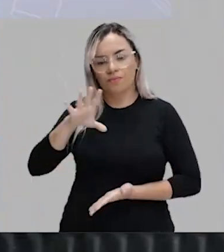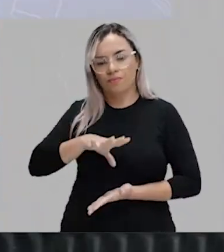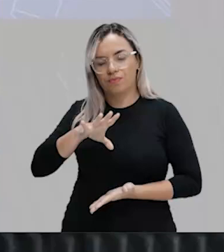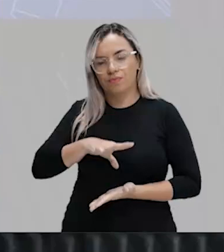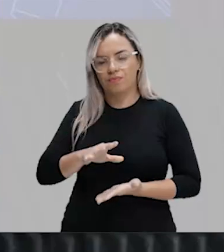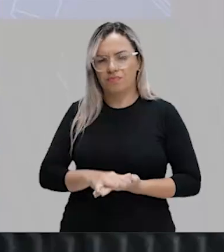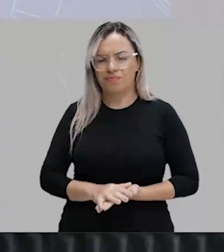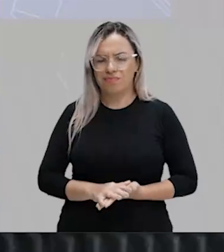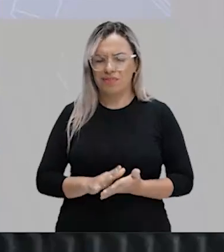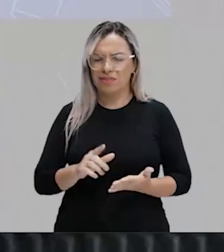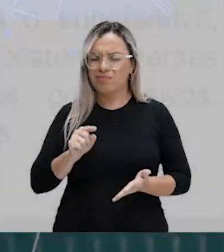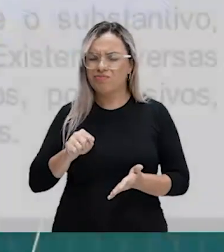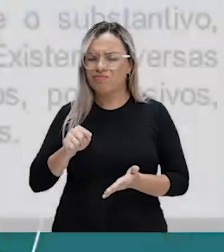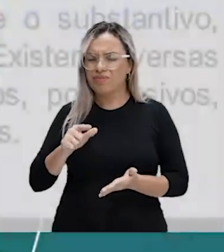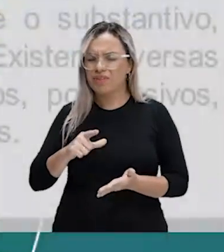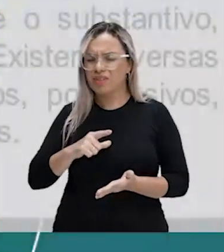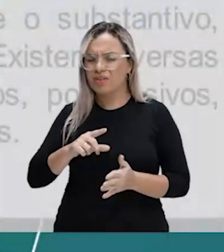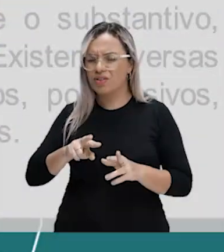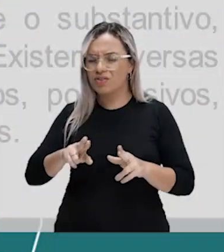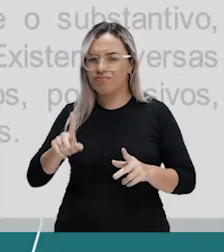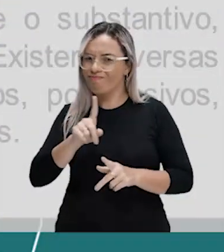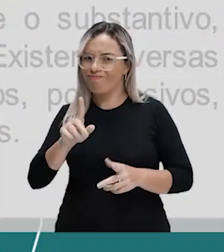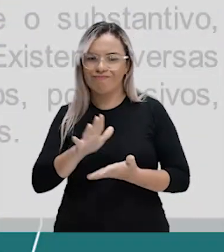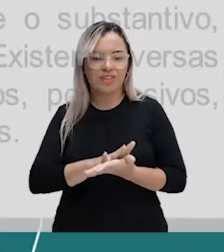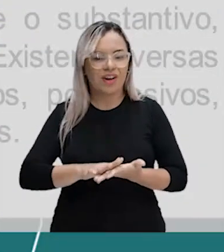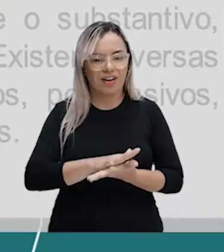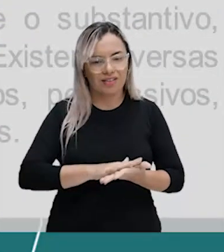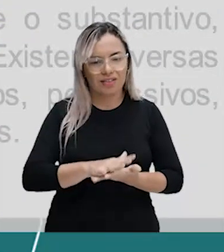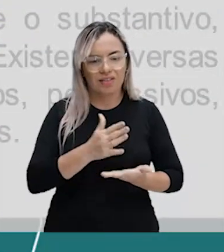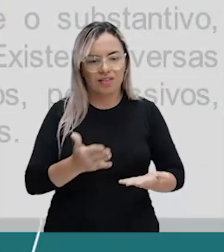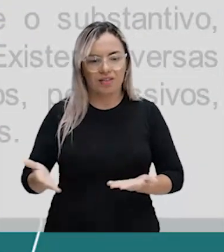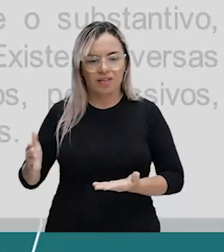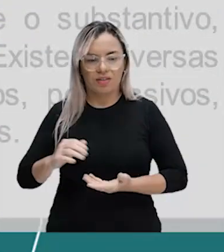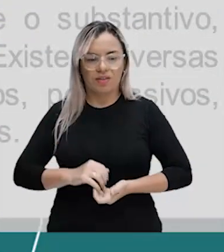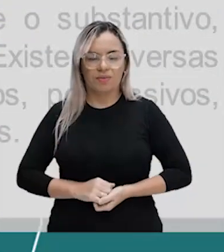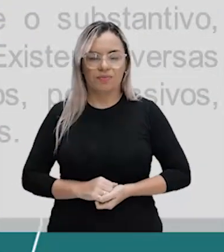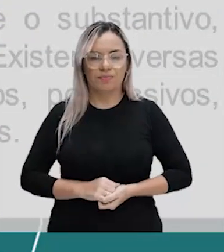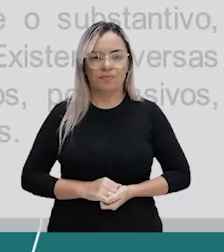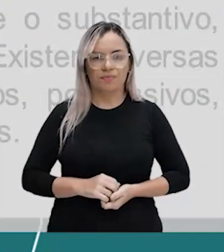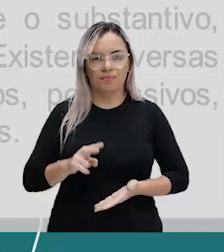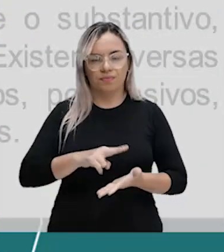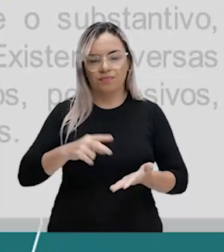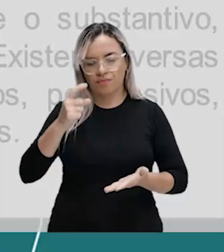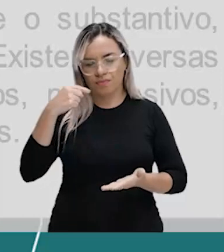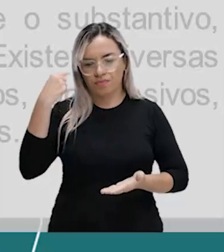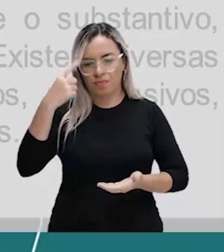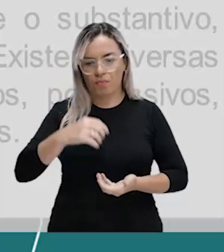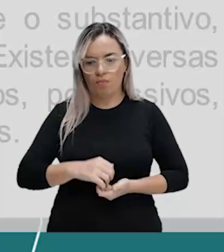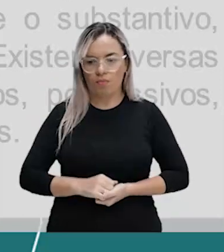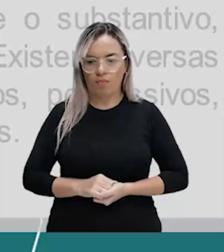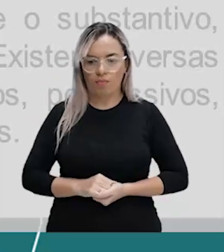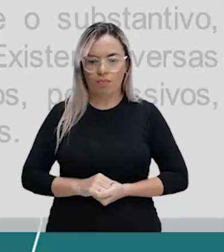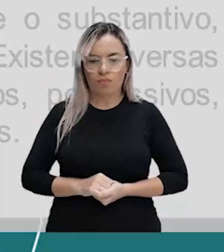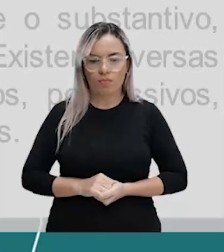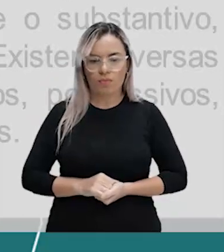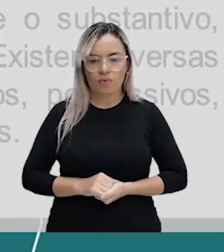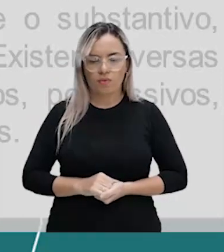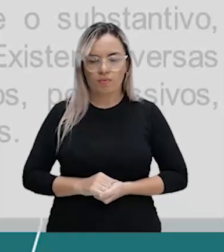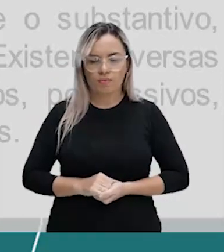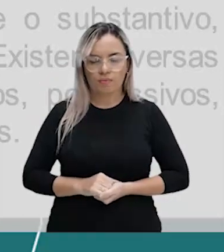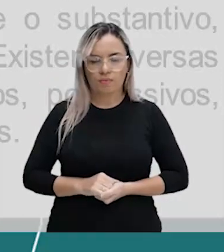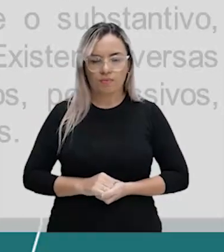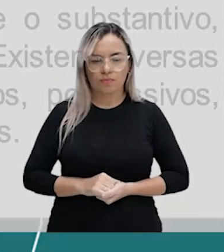agora, nada. Sin embargo, el uso del pronombre se ha extendido